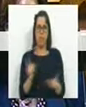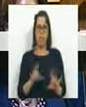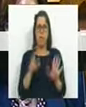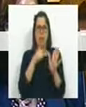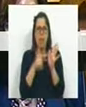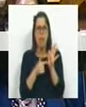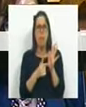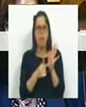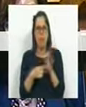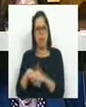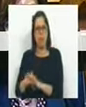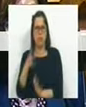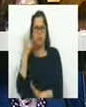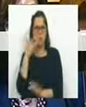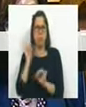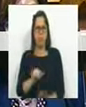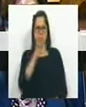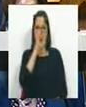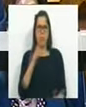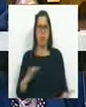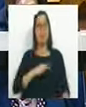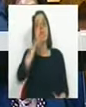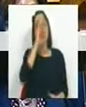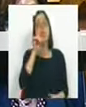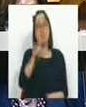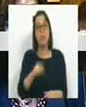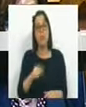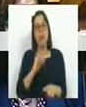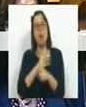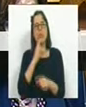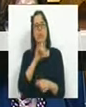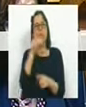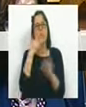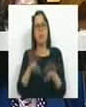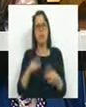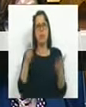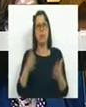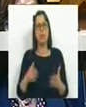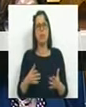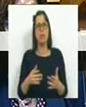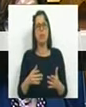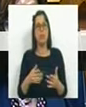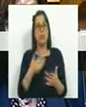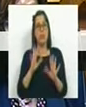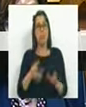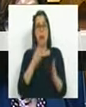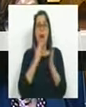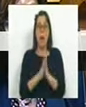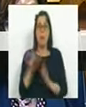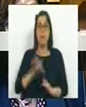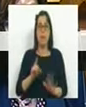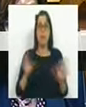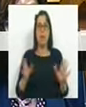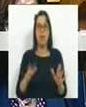esta medida fique no baú do disparate deste Governo. Senhor Ministro, faço-lhe outra pergunta. Senhor Deputado, faz favor de concluir. Já lhe fiz este apelo por